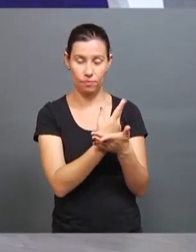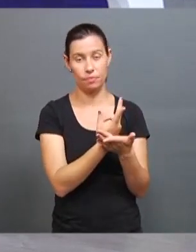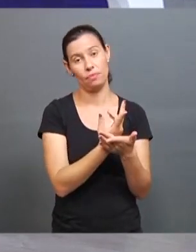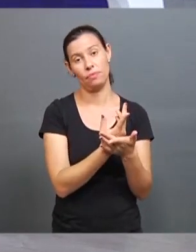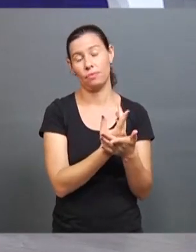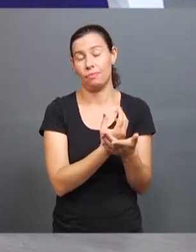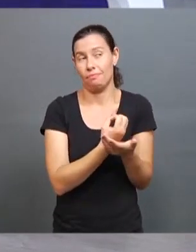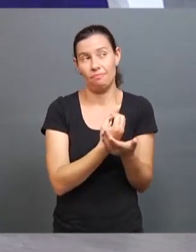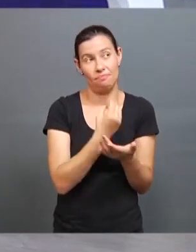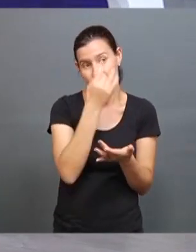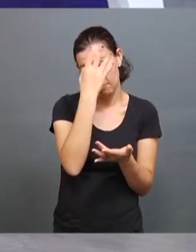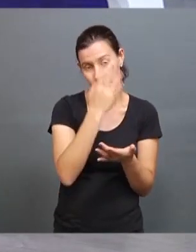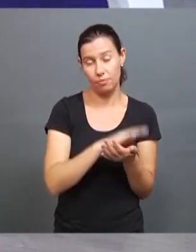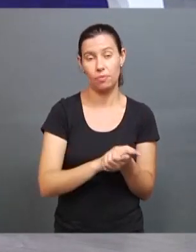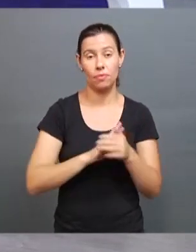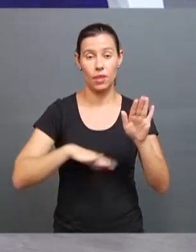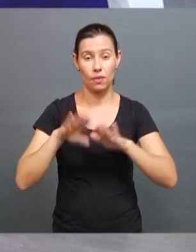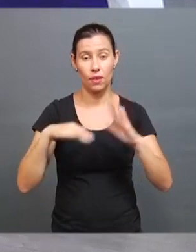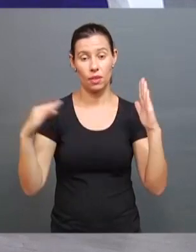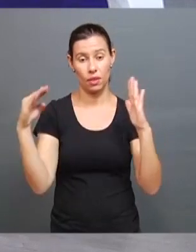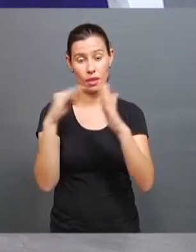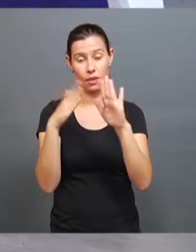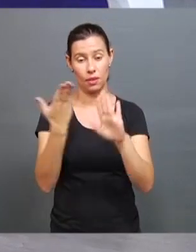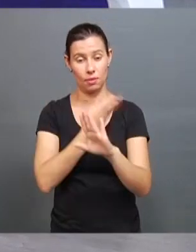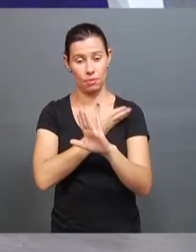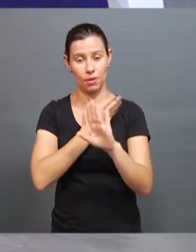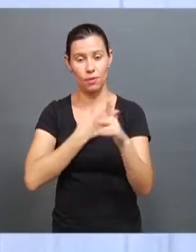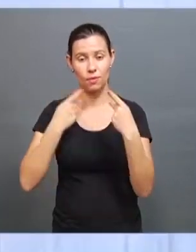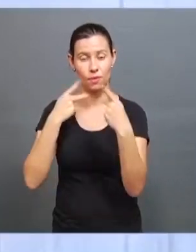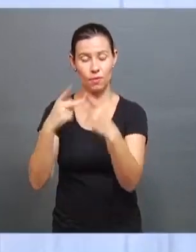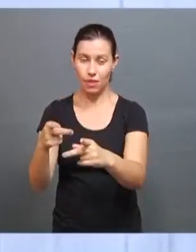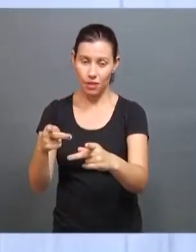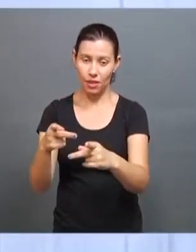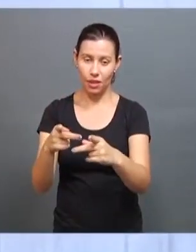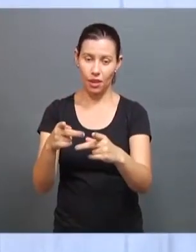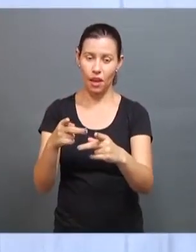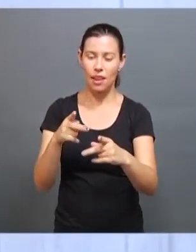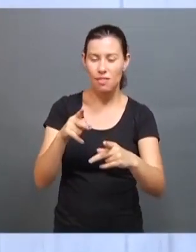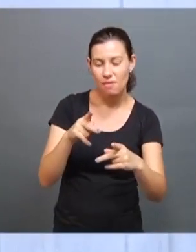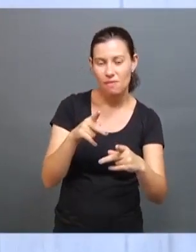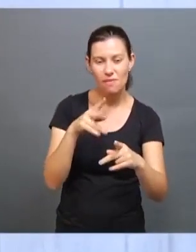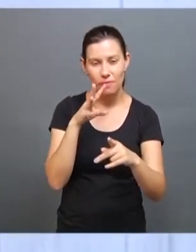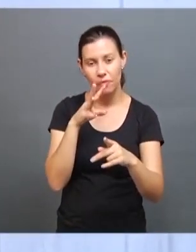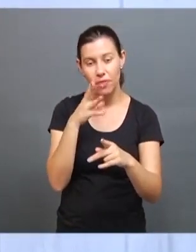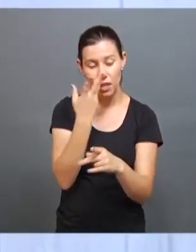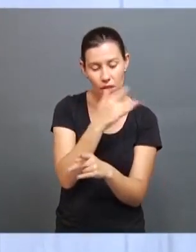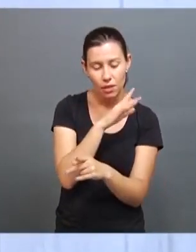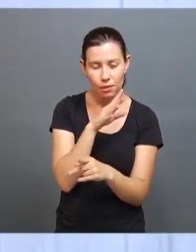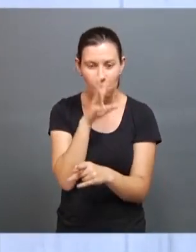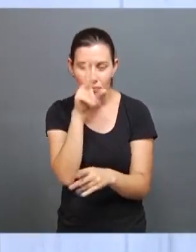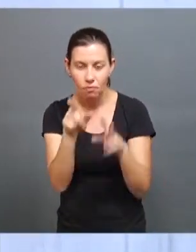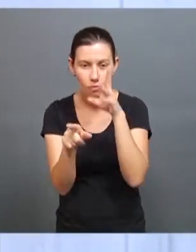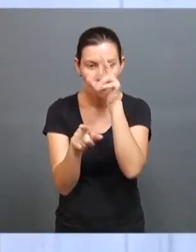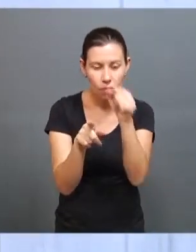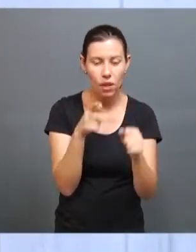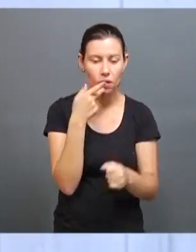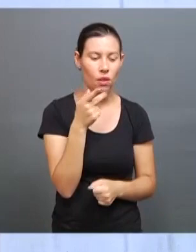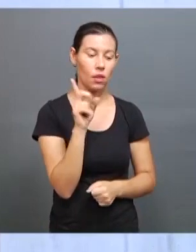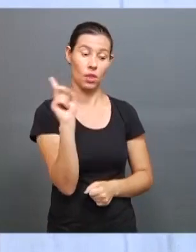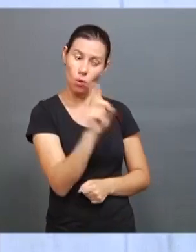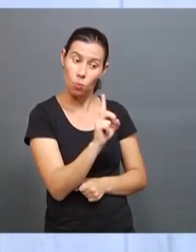amigo e deixar ele quebrar alguma coisa. É muito difícil ir lá e falar não, e não de novo, e não de novo, né? Então,